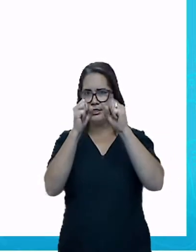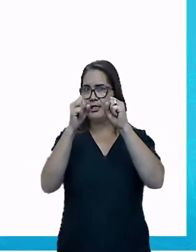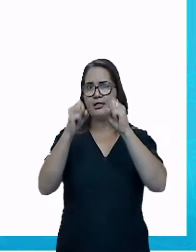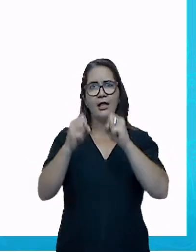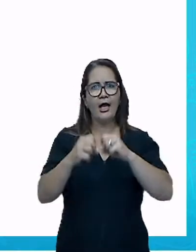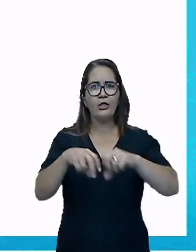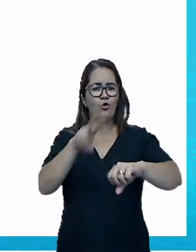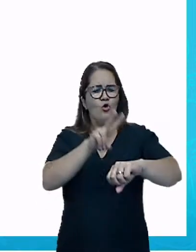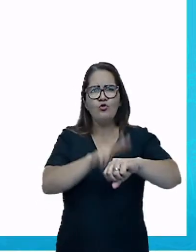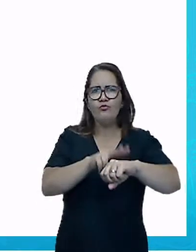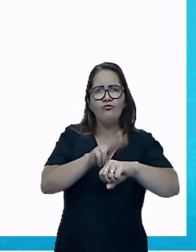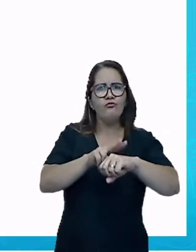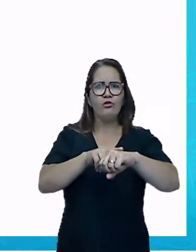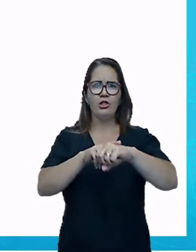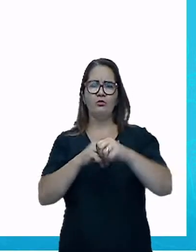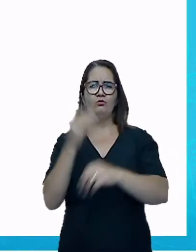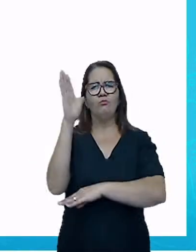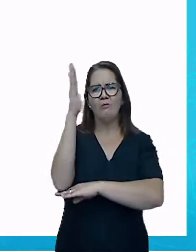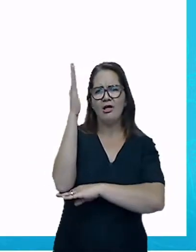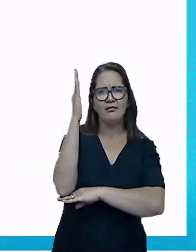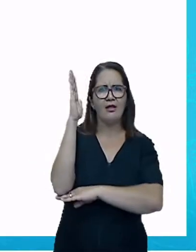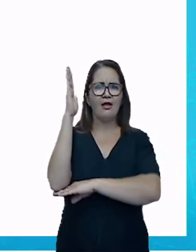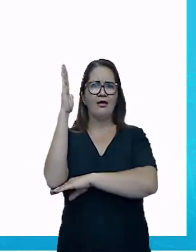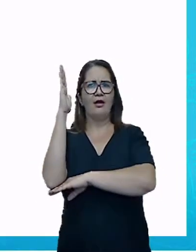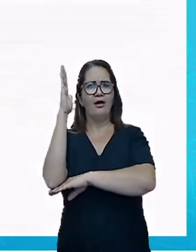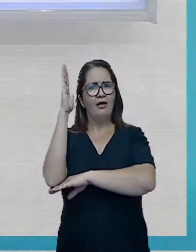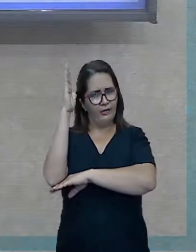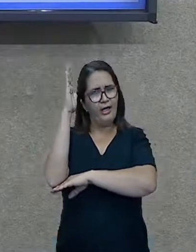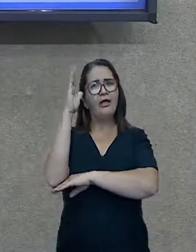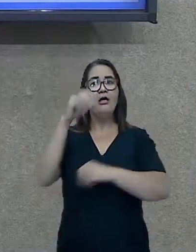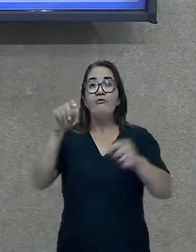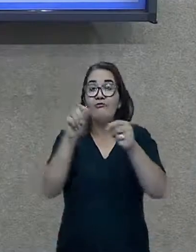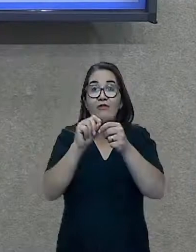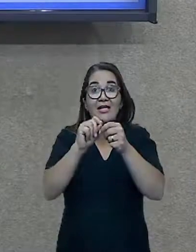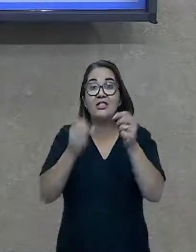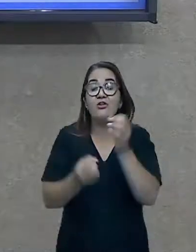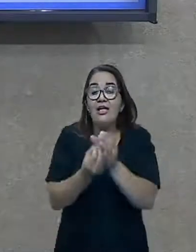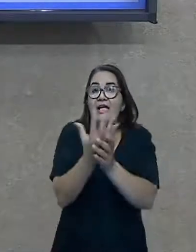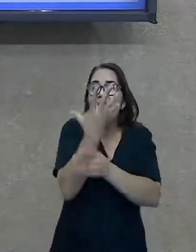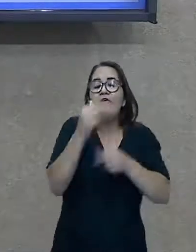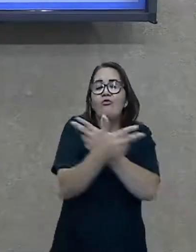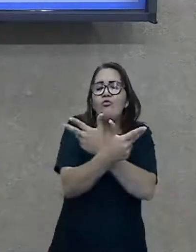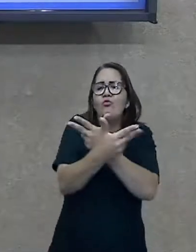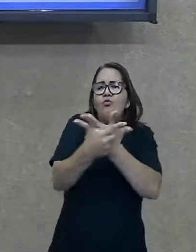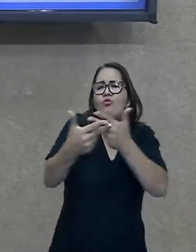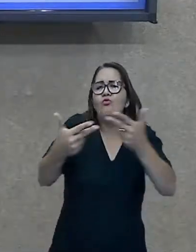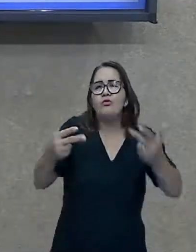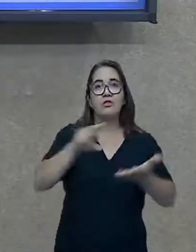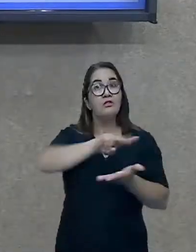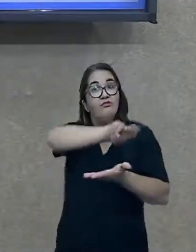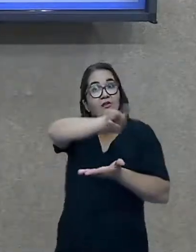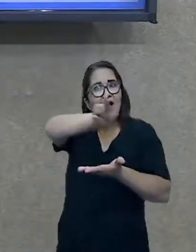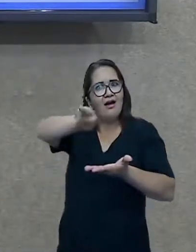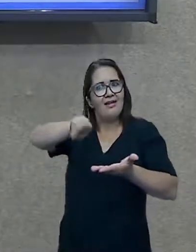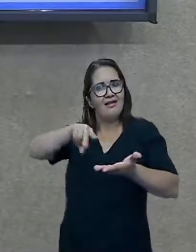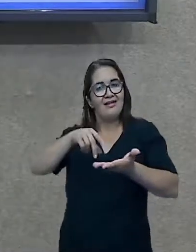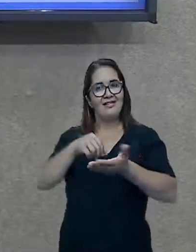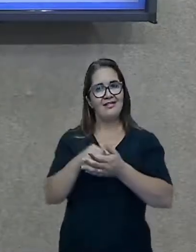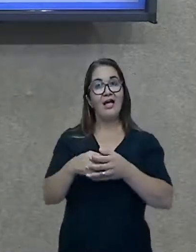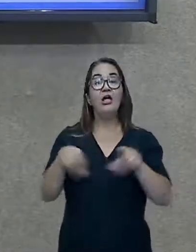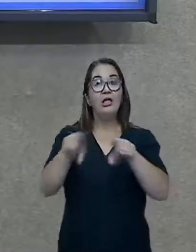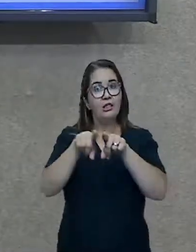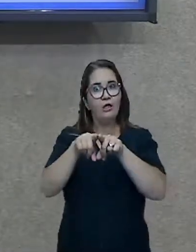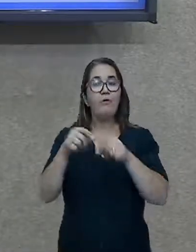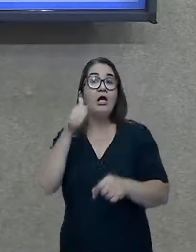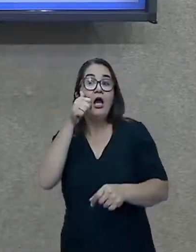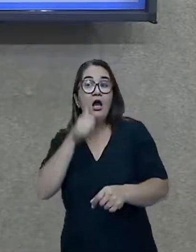vidro, marfim e madeira. Já as mulheres fiam o algodão, fazem